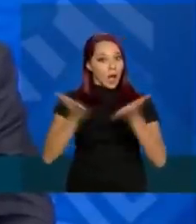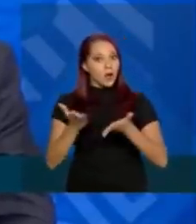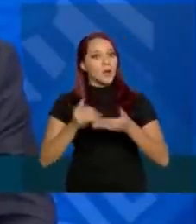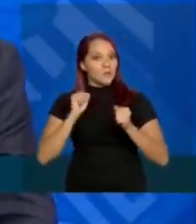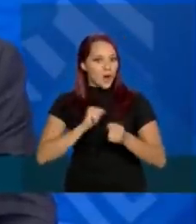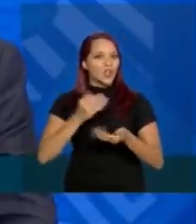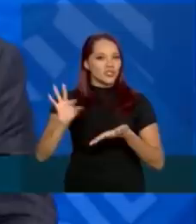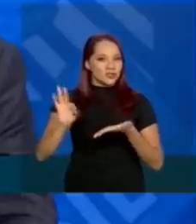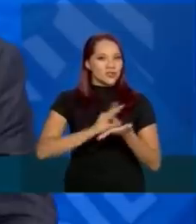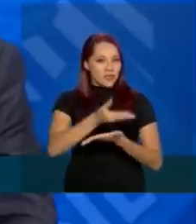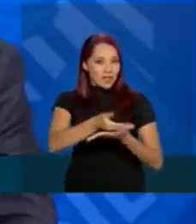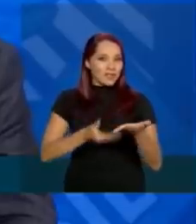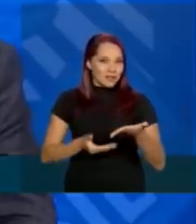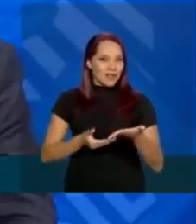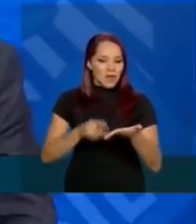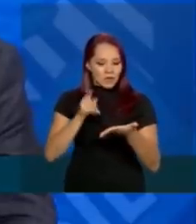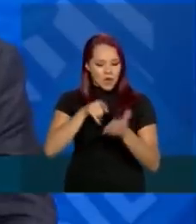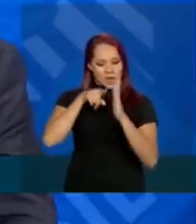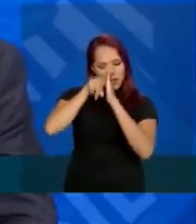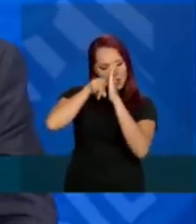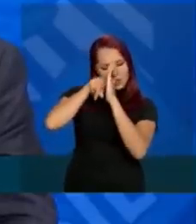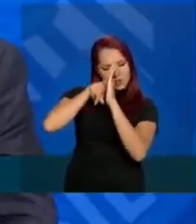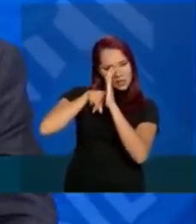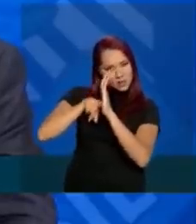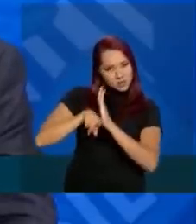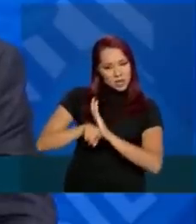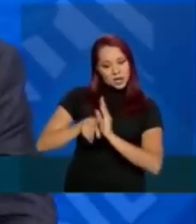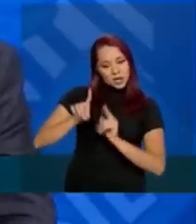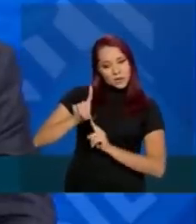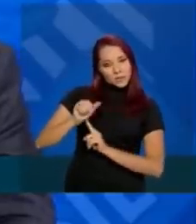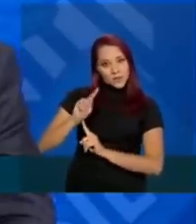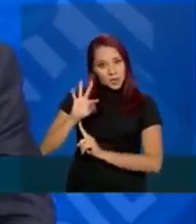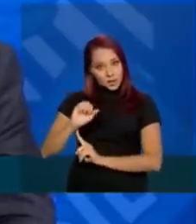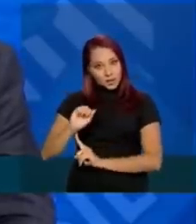cadastrar e serão analisados pela